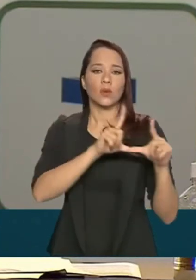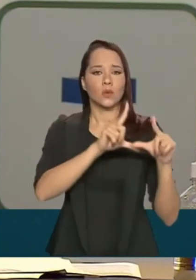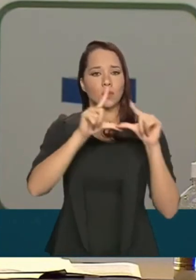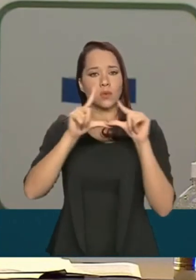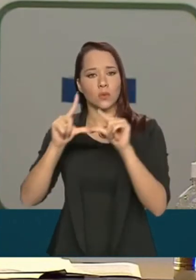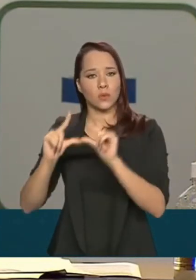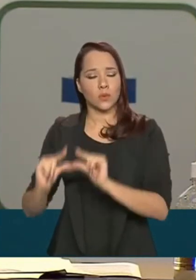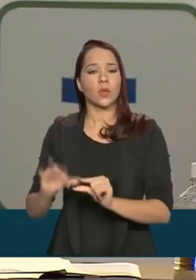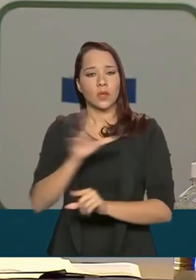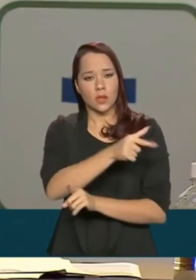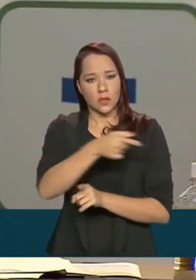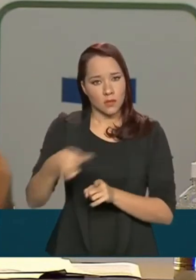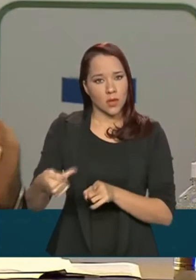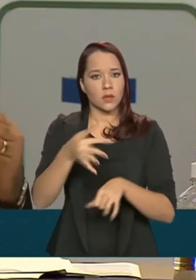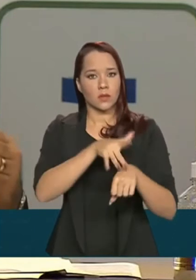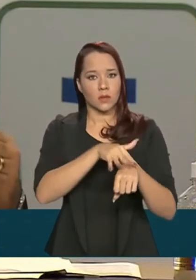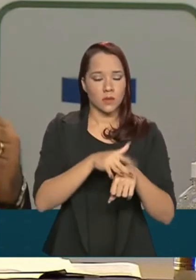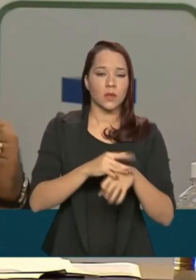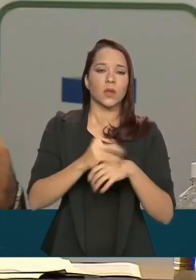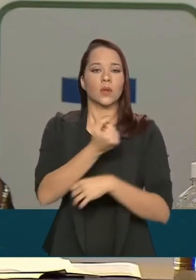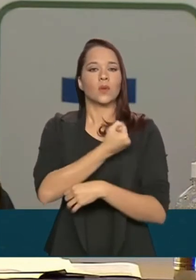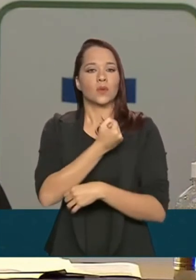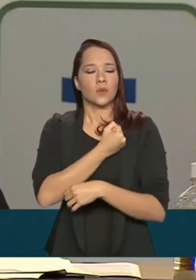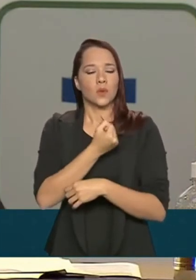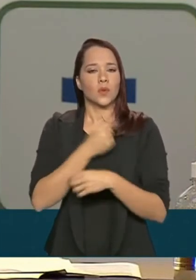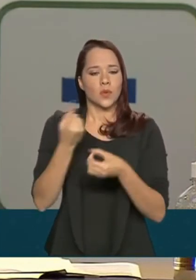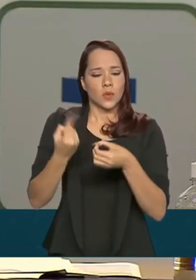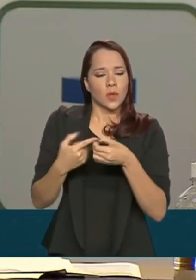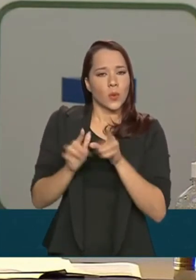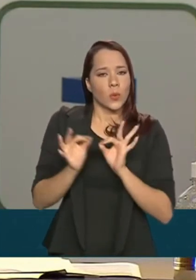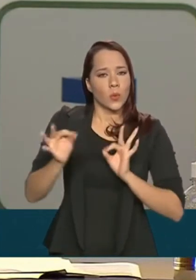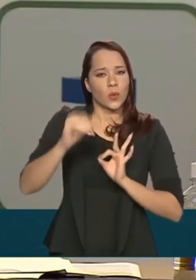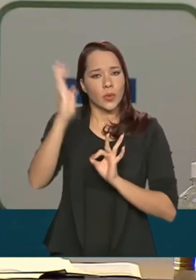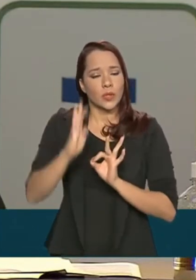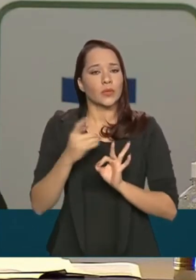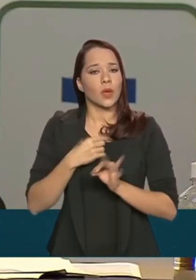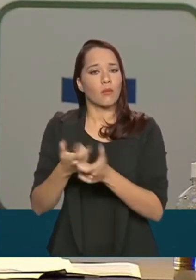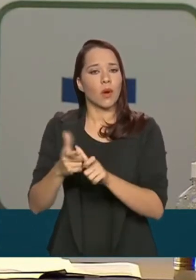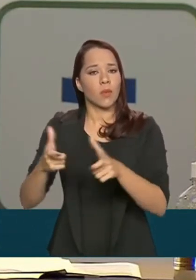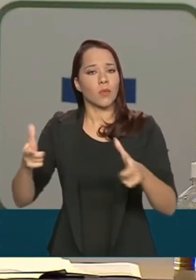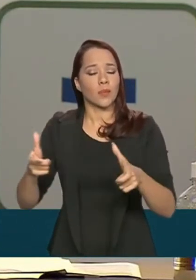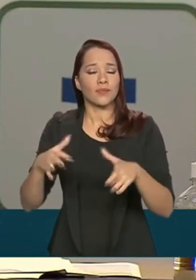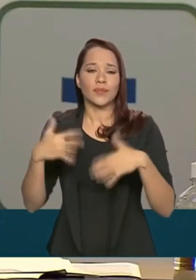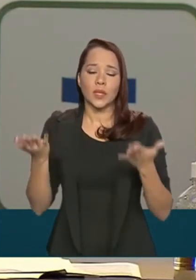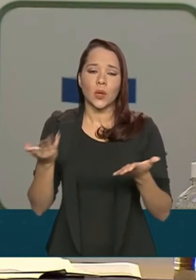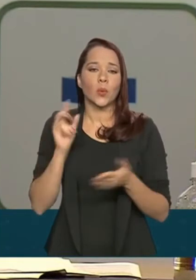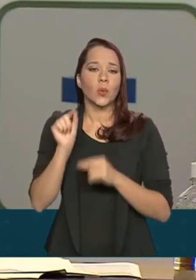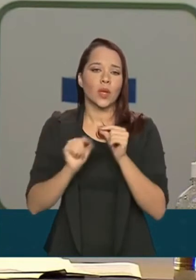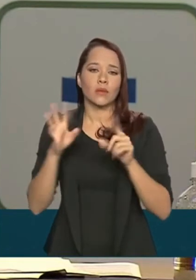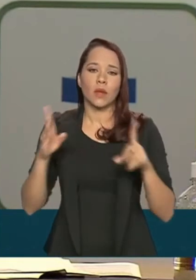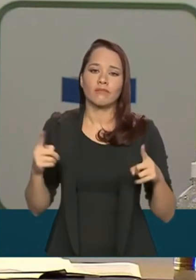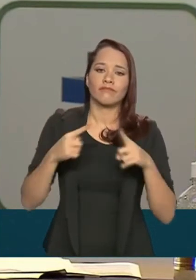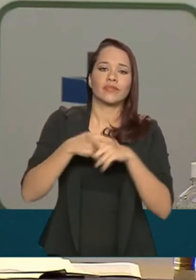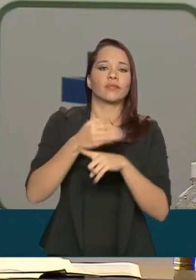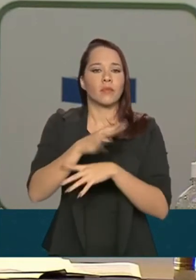longo das semanas epidemiológicas, e os números no interior do Brasil vêm crescendo, onde o cruzamento aconteceu